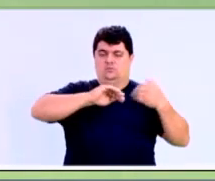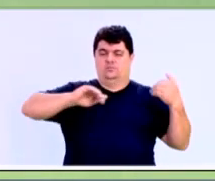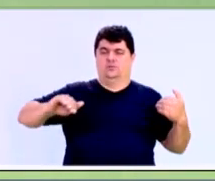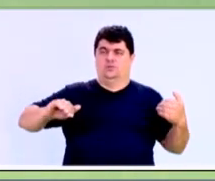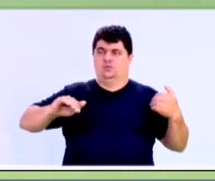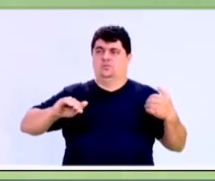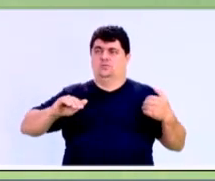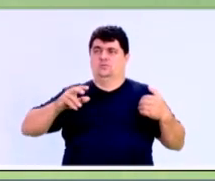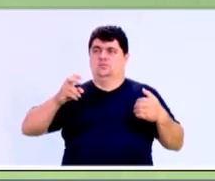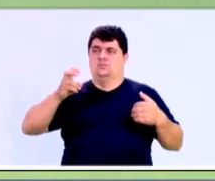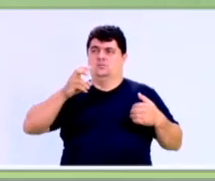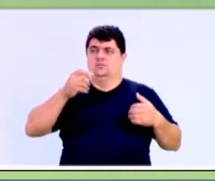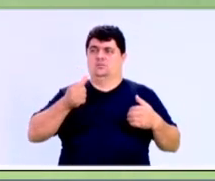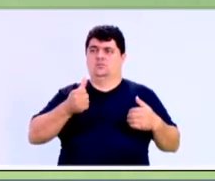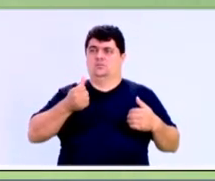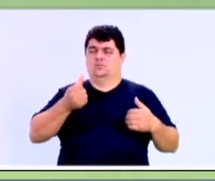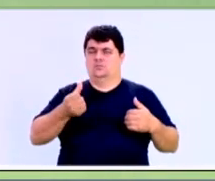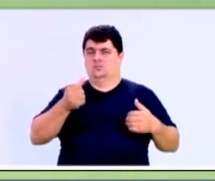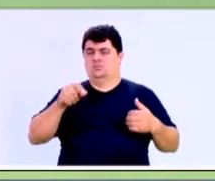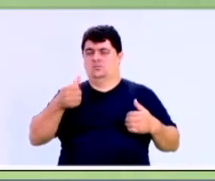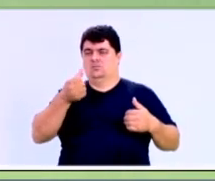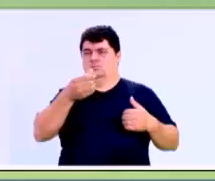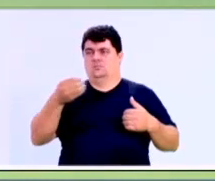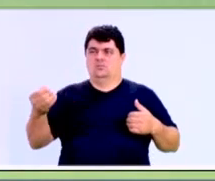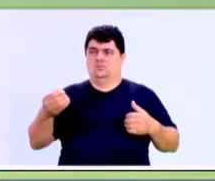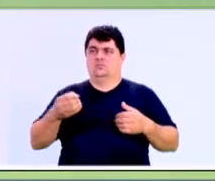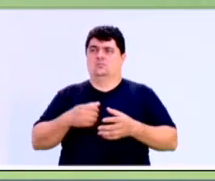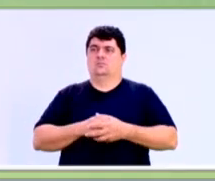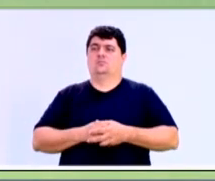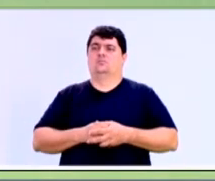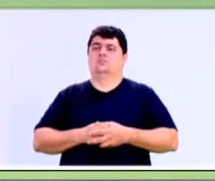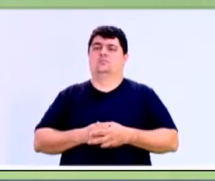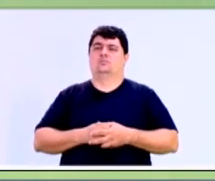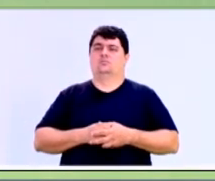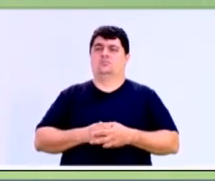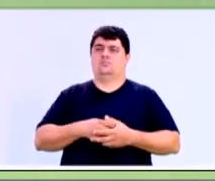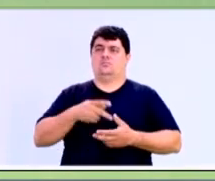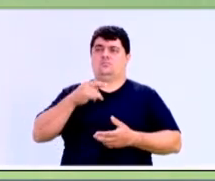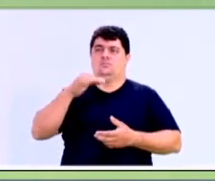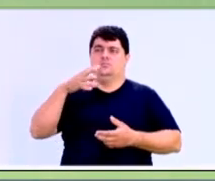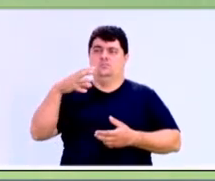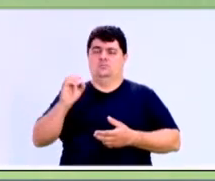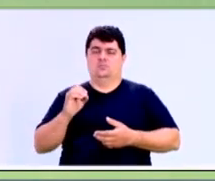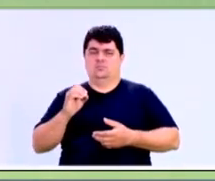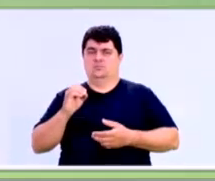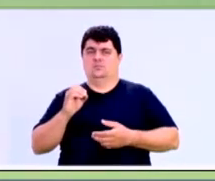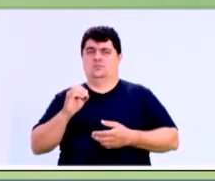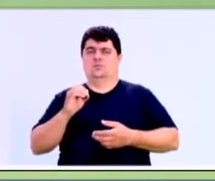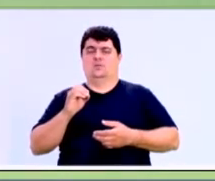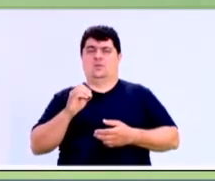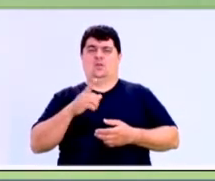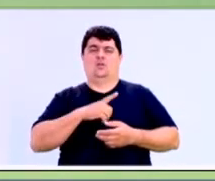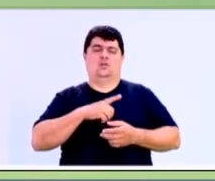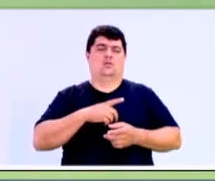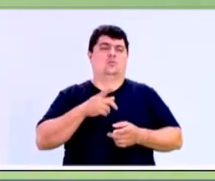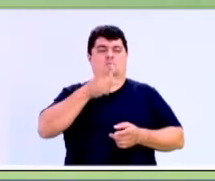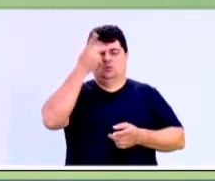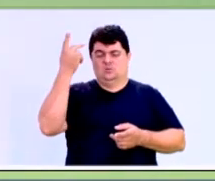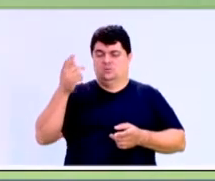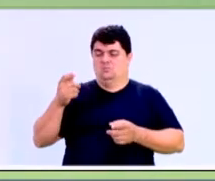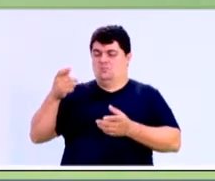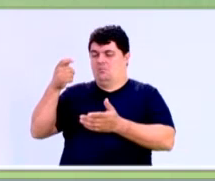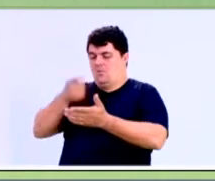5.000 mais 1.600, que deu 6.600. Então, meus passivos circulantes operacional são meus fornecedores, são